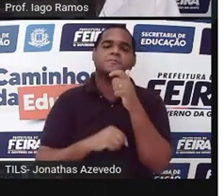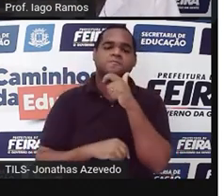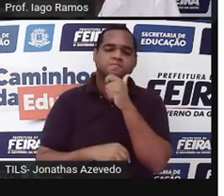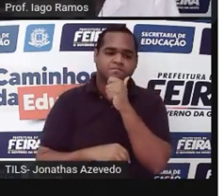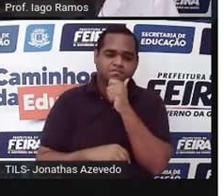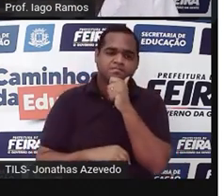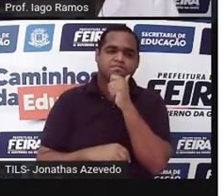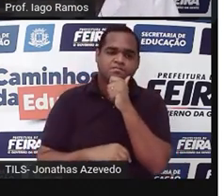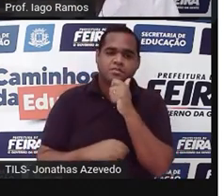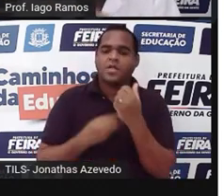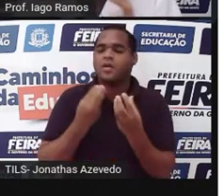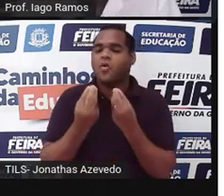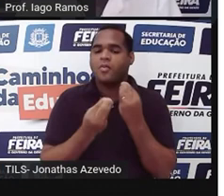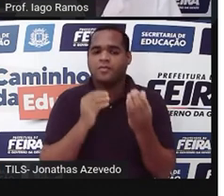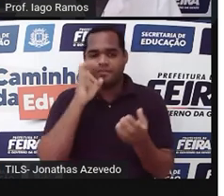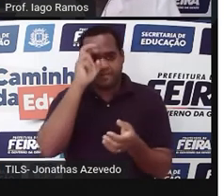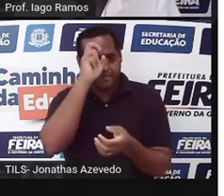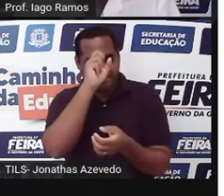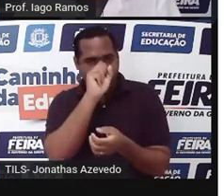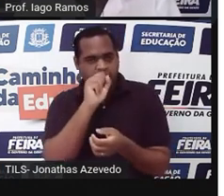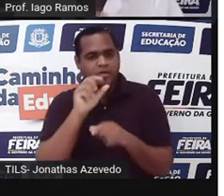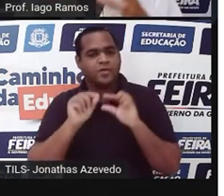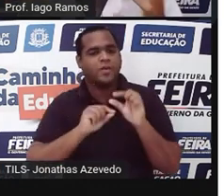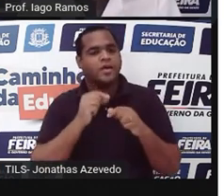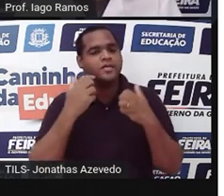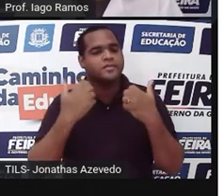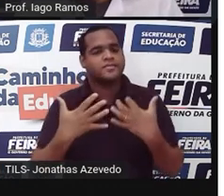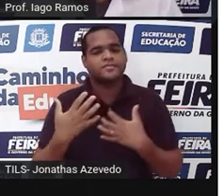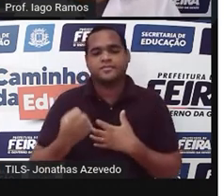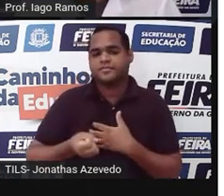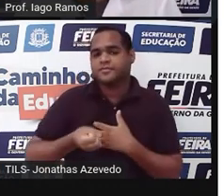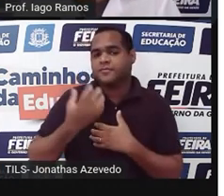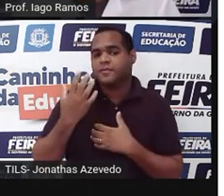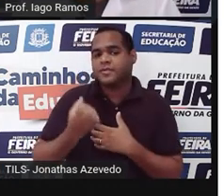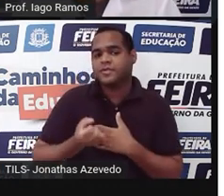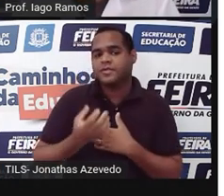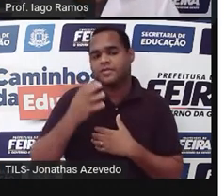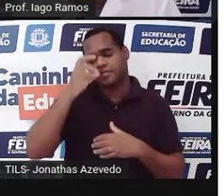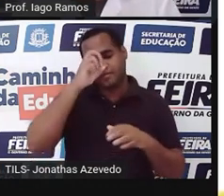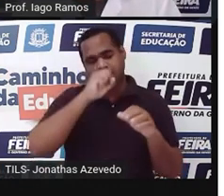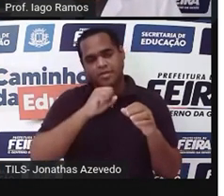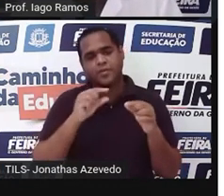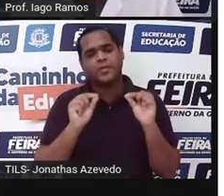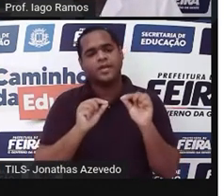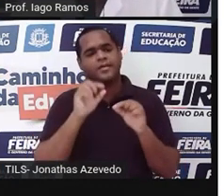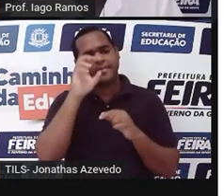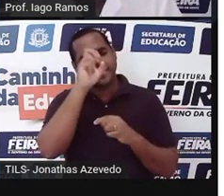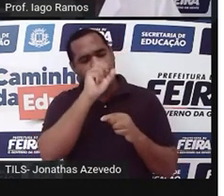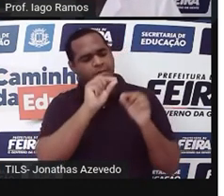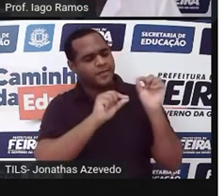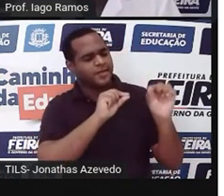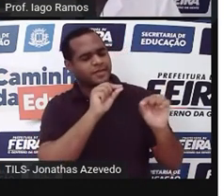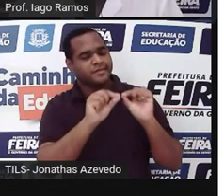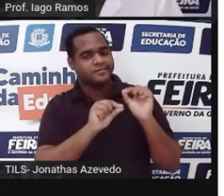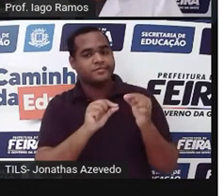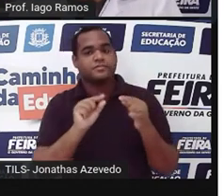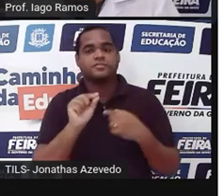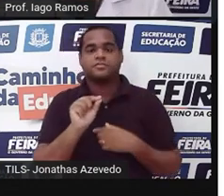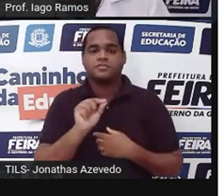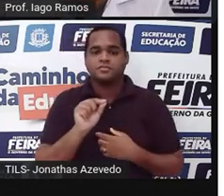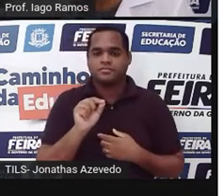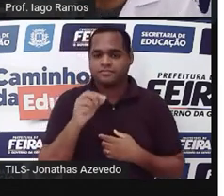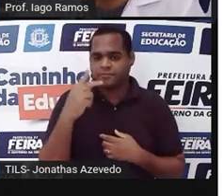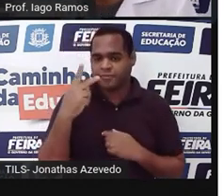como você aprendeu o quanto você aprendeu e o que você aprendeu certo então o que é que seria interessante